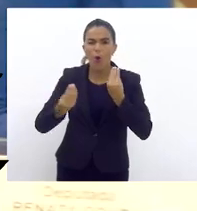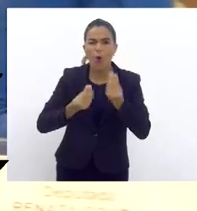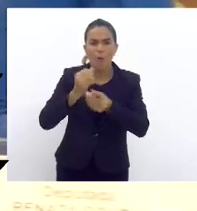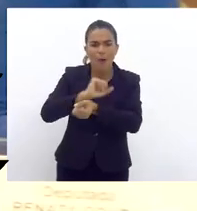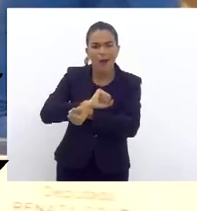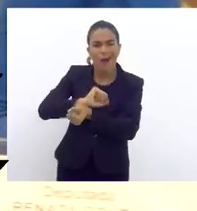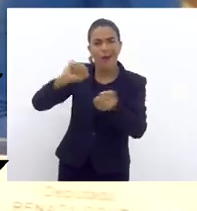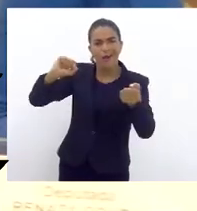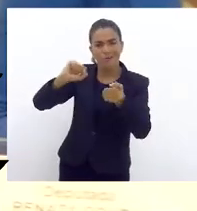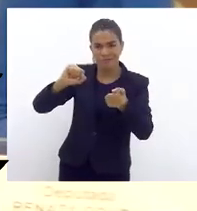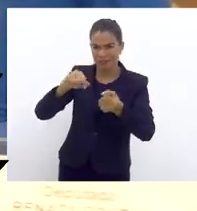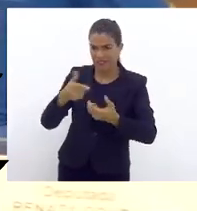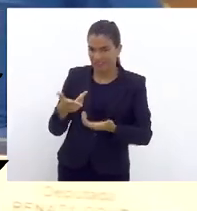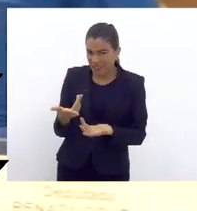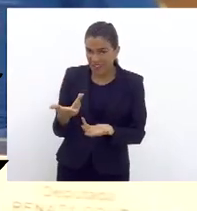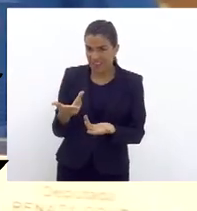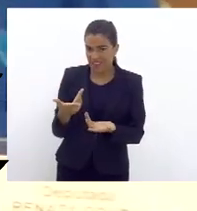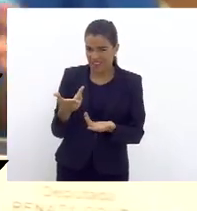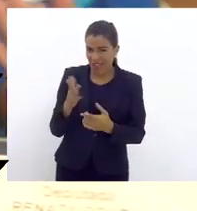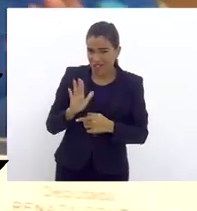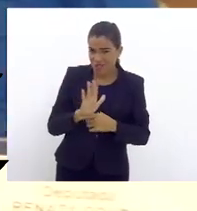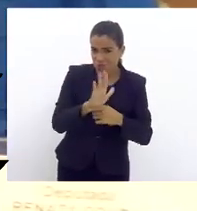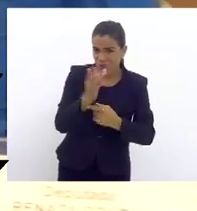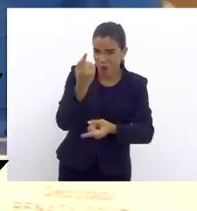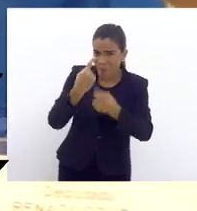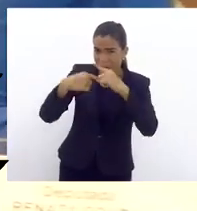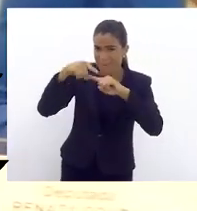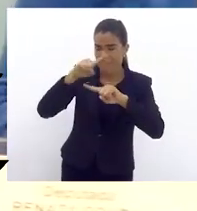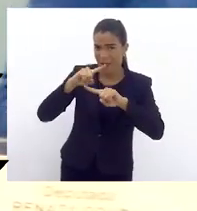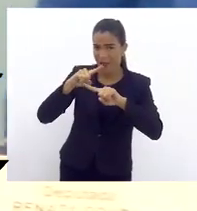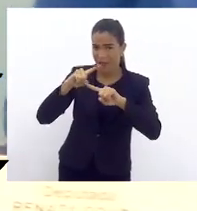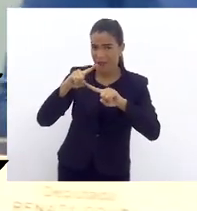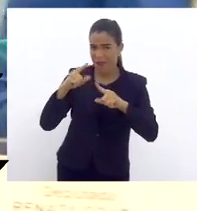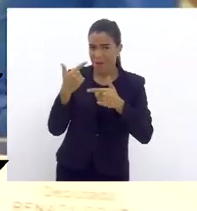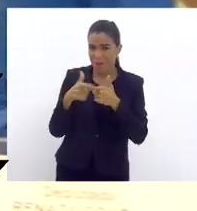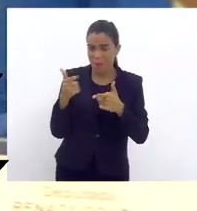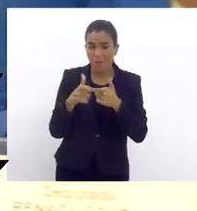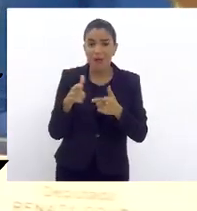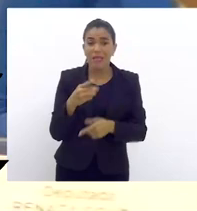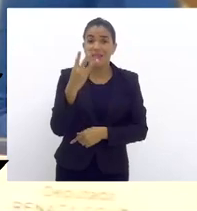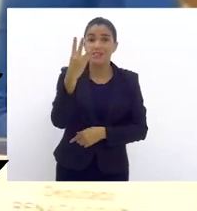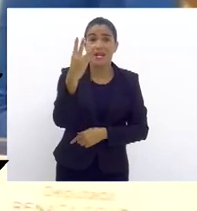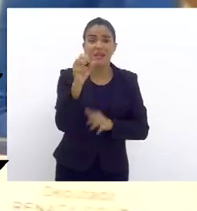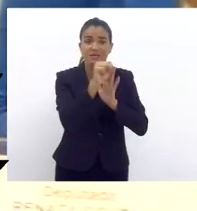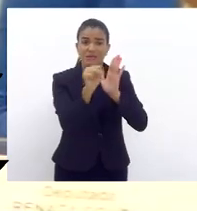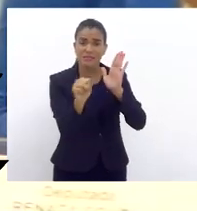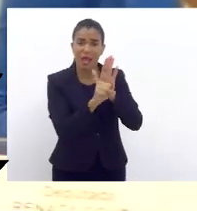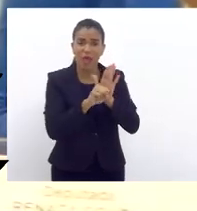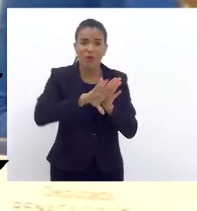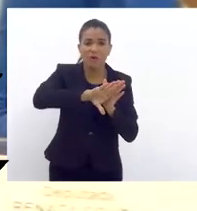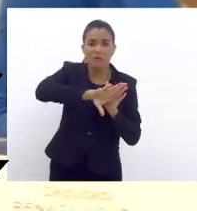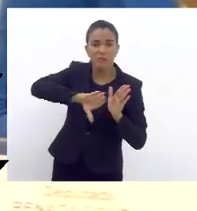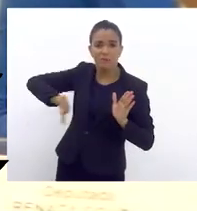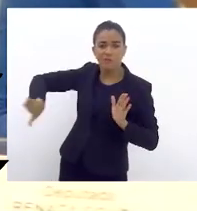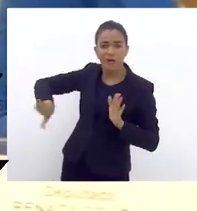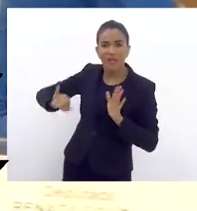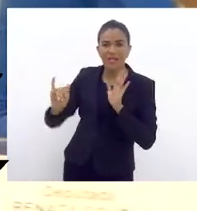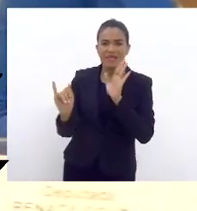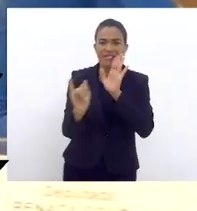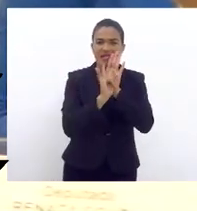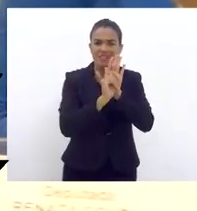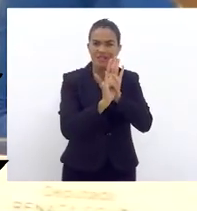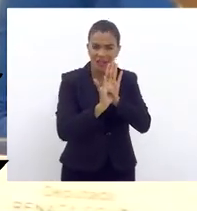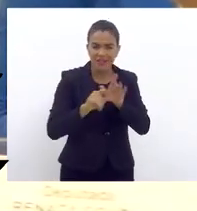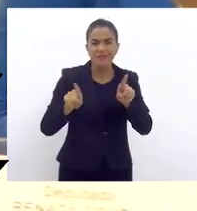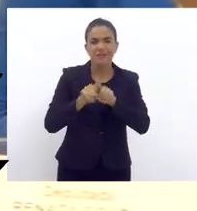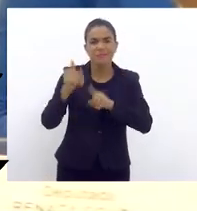no Brasil não promoveu reparação e quanto três séculos de colonização nos retiraram a nossa própria identidade a